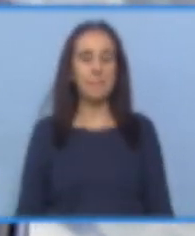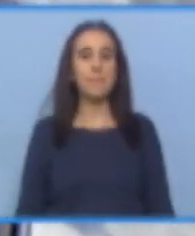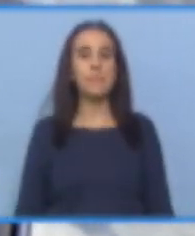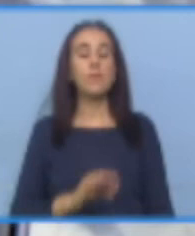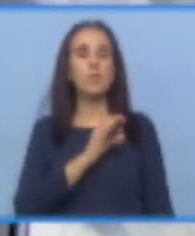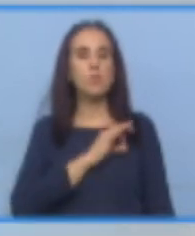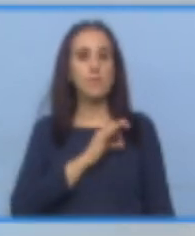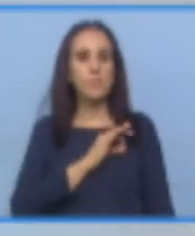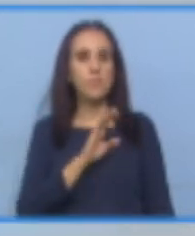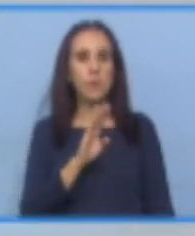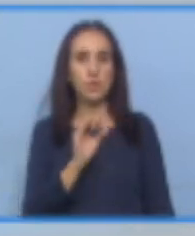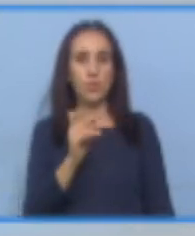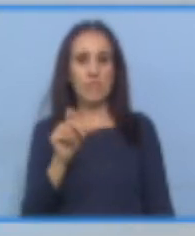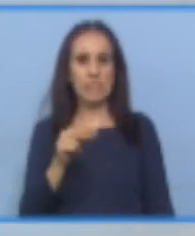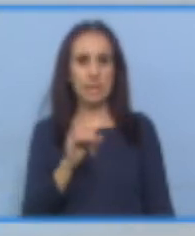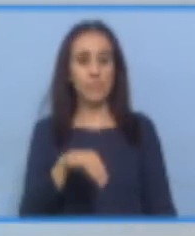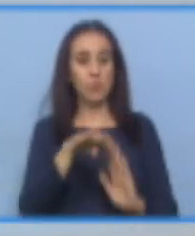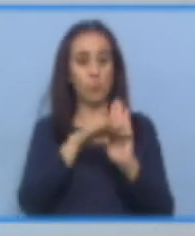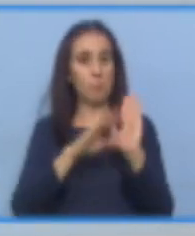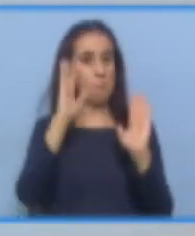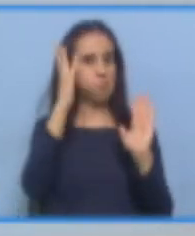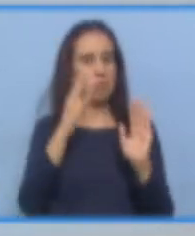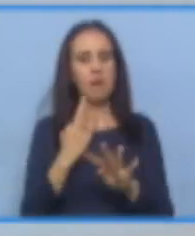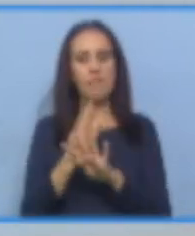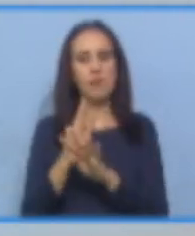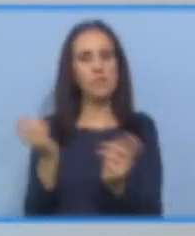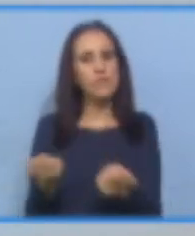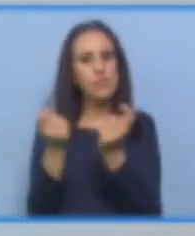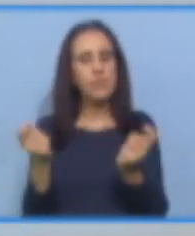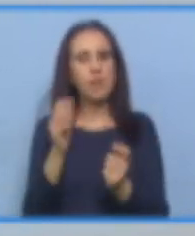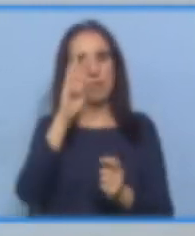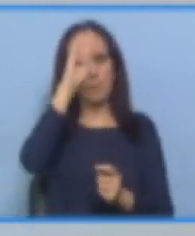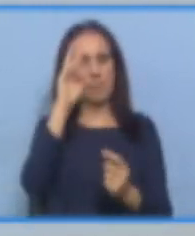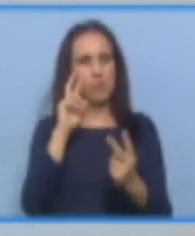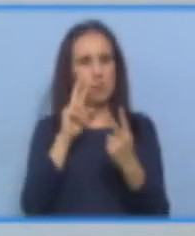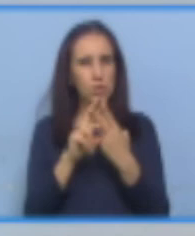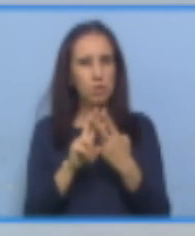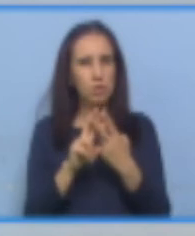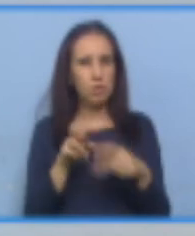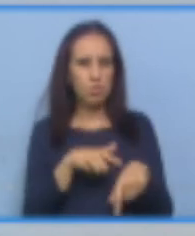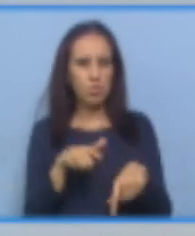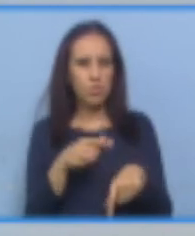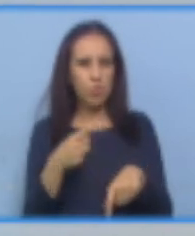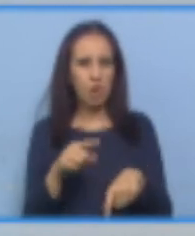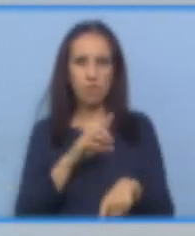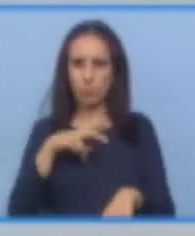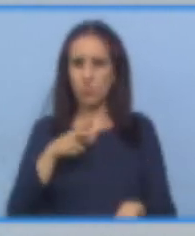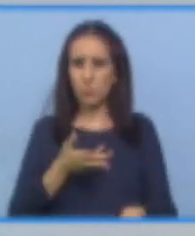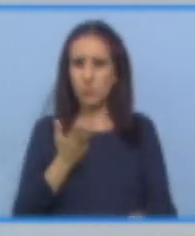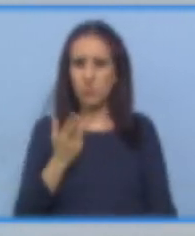Joaquim, entre o programa do Congresso, da festa, do festival, do encontro com o Papa, há algum momento mais